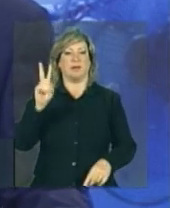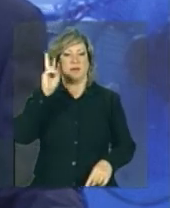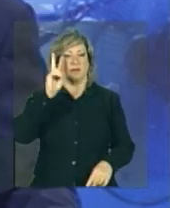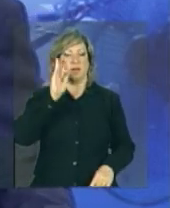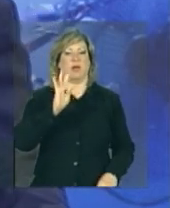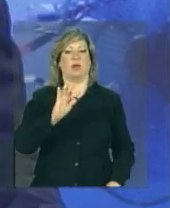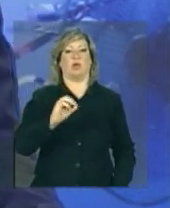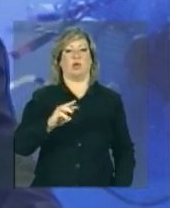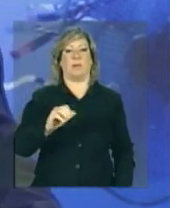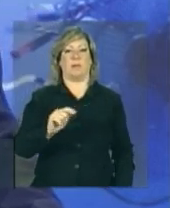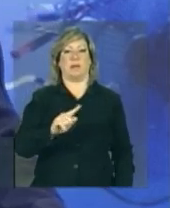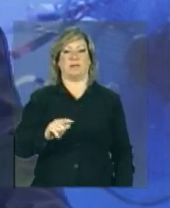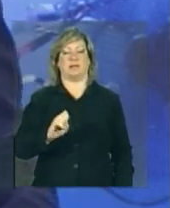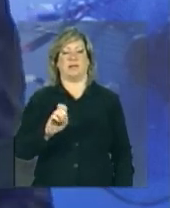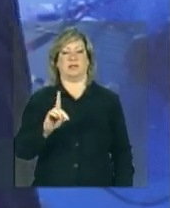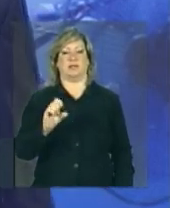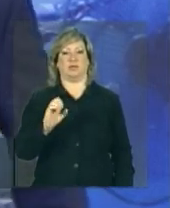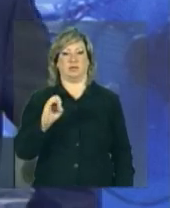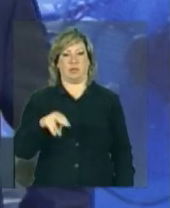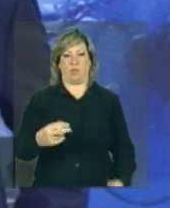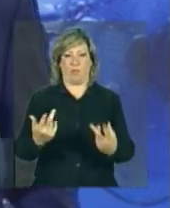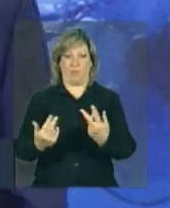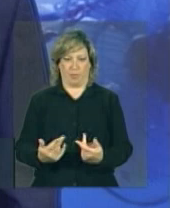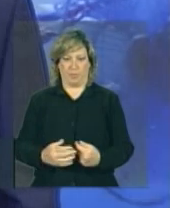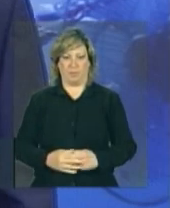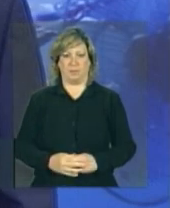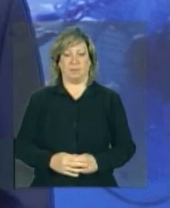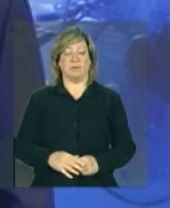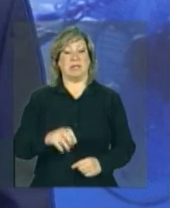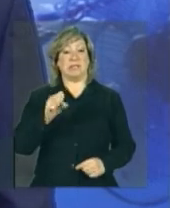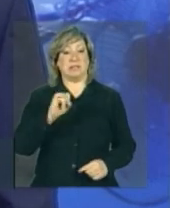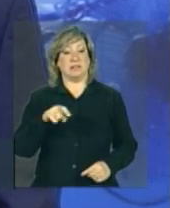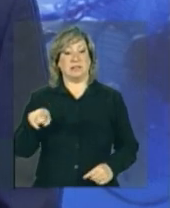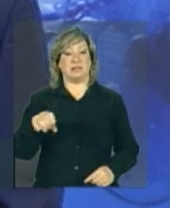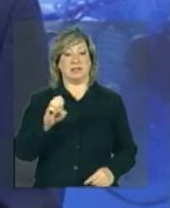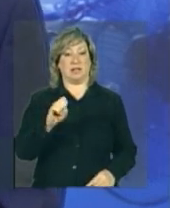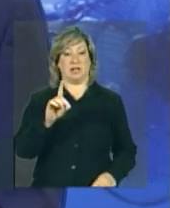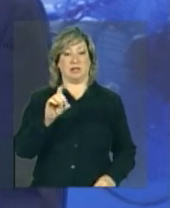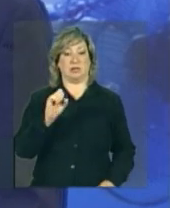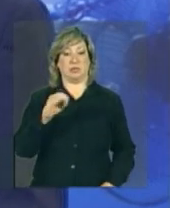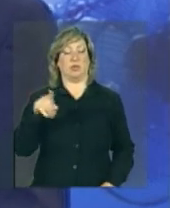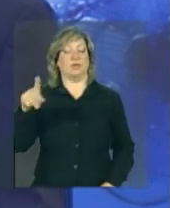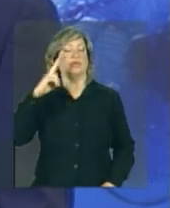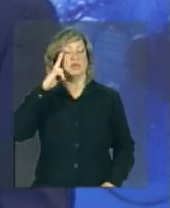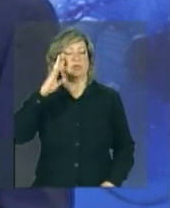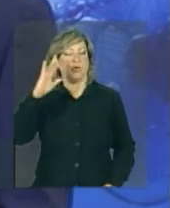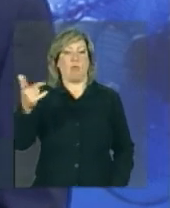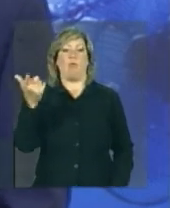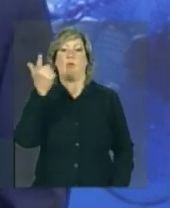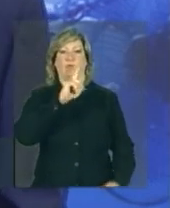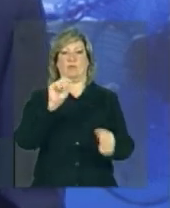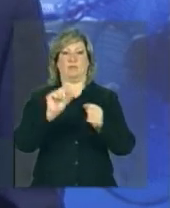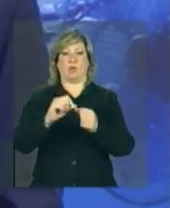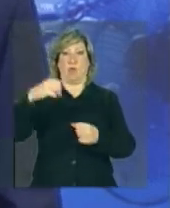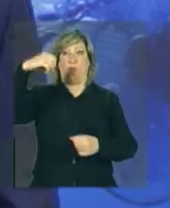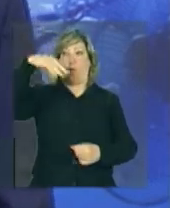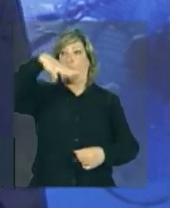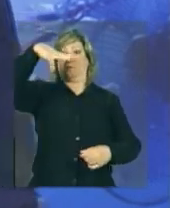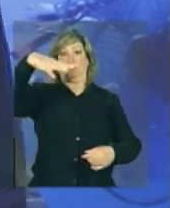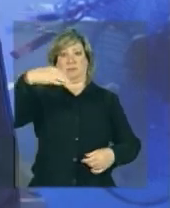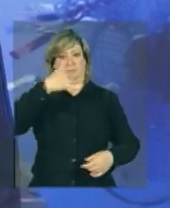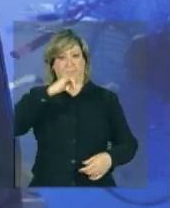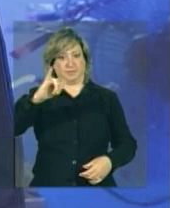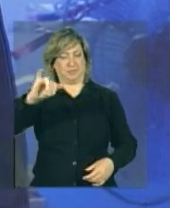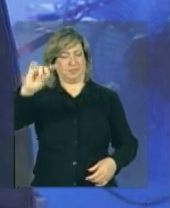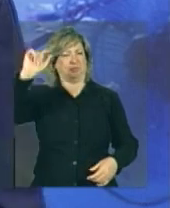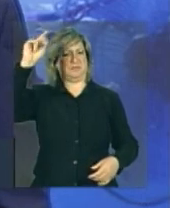Thomas Edison. E se Edison sonhou e conseguiu realizar o que ele conseguiu nesse tempo todo,